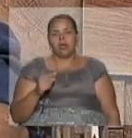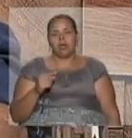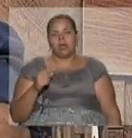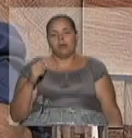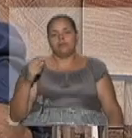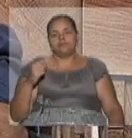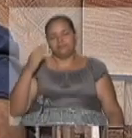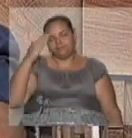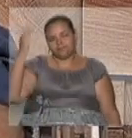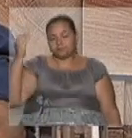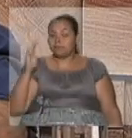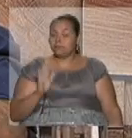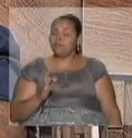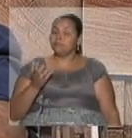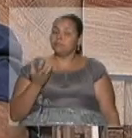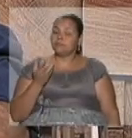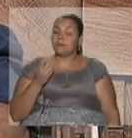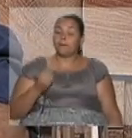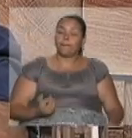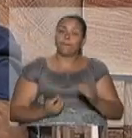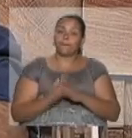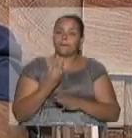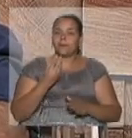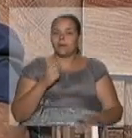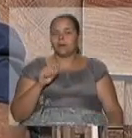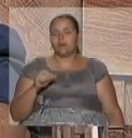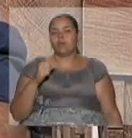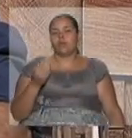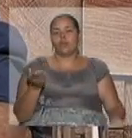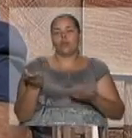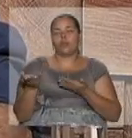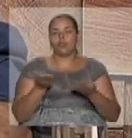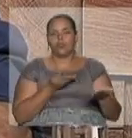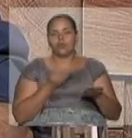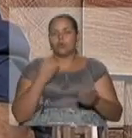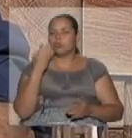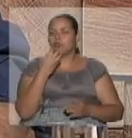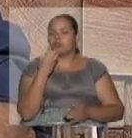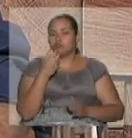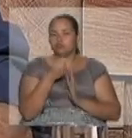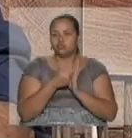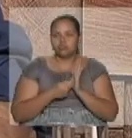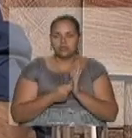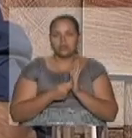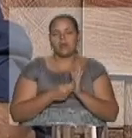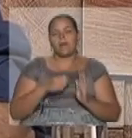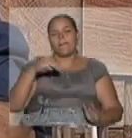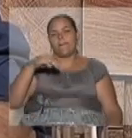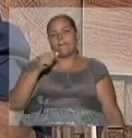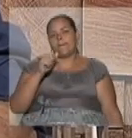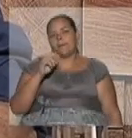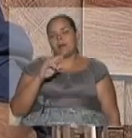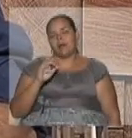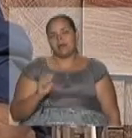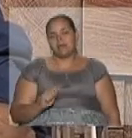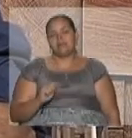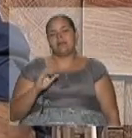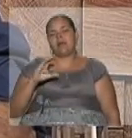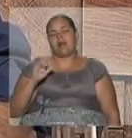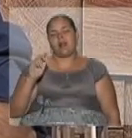tal. E aí, de repente, me aparece lá um convite para escrever música para Maria Clara Machado, Pluft